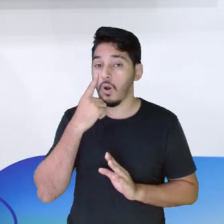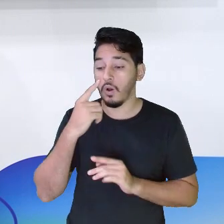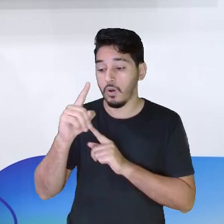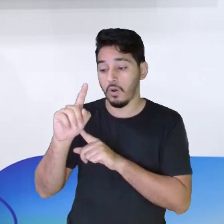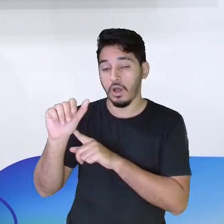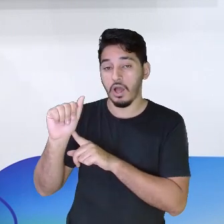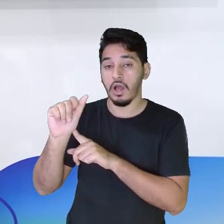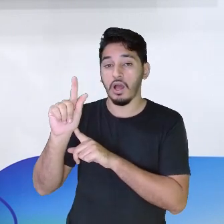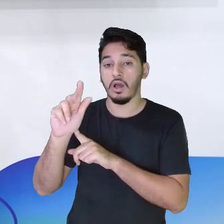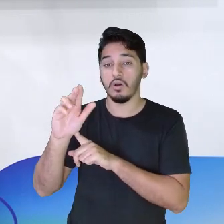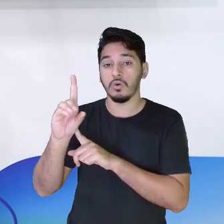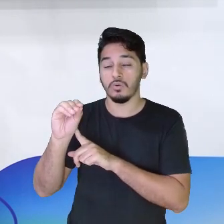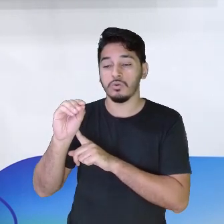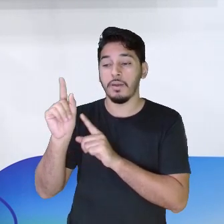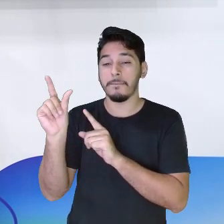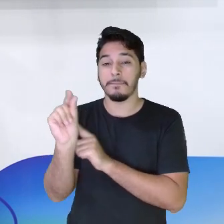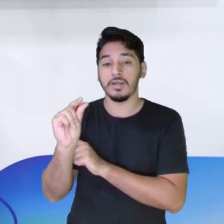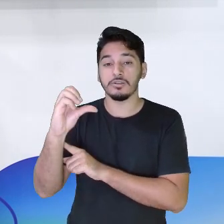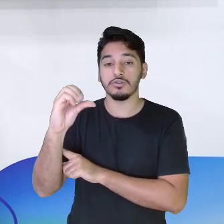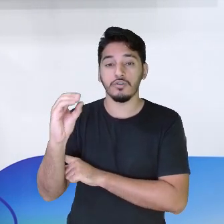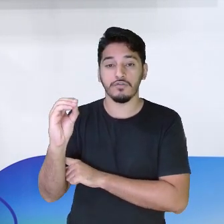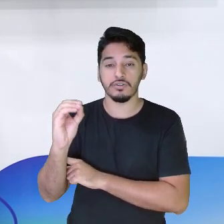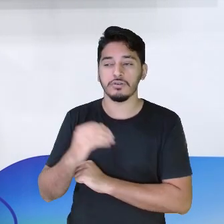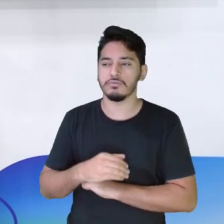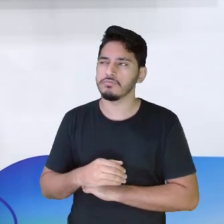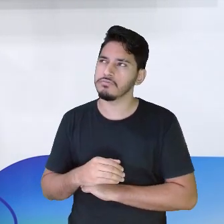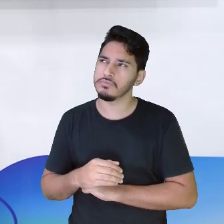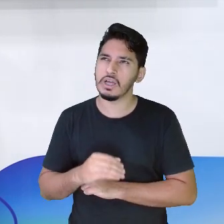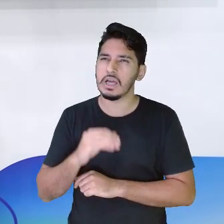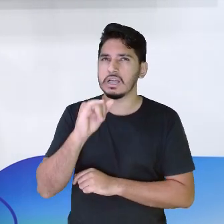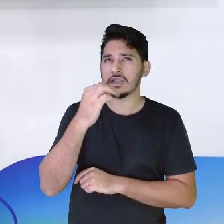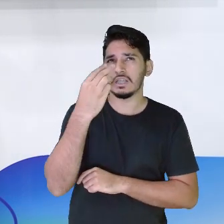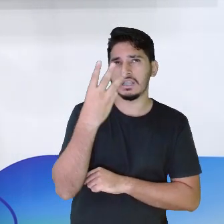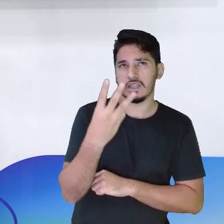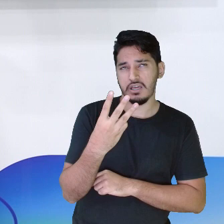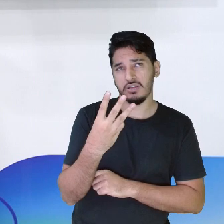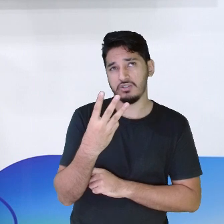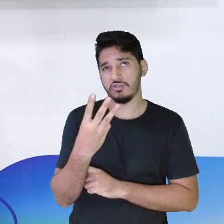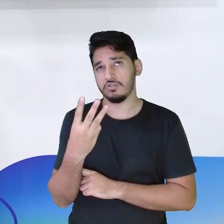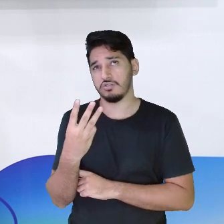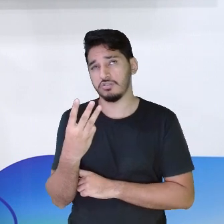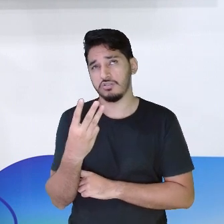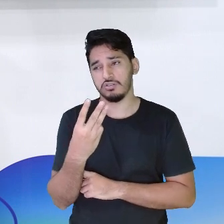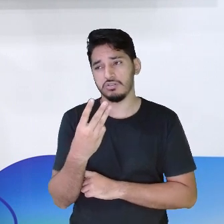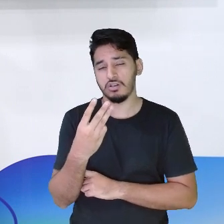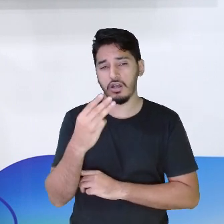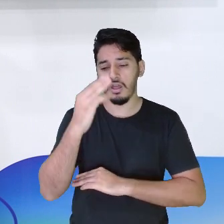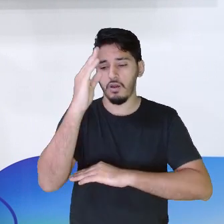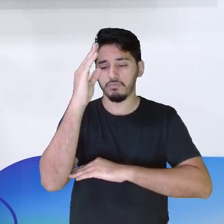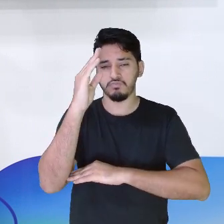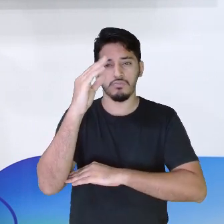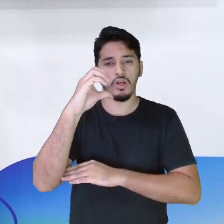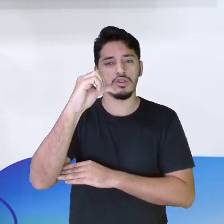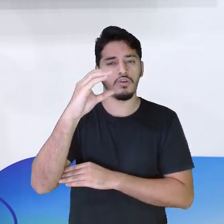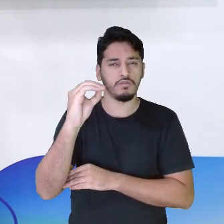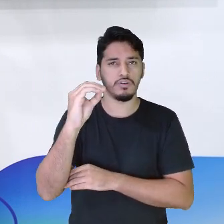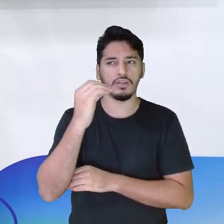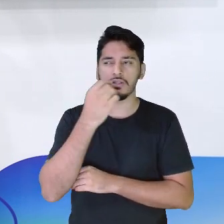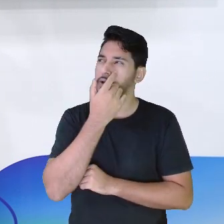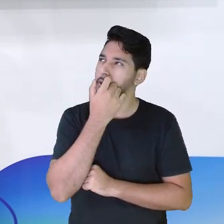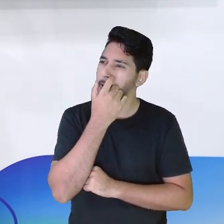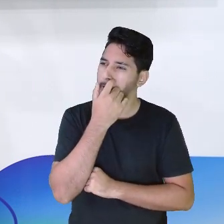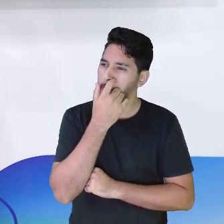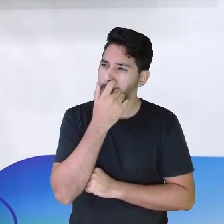agudo ele tem menos de 90 graus. Então, vê, se 3 horas ele está em 90,